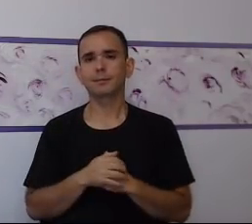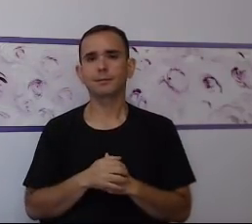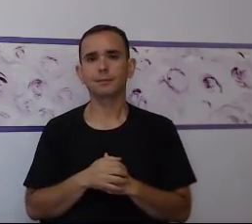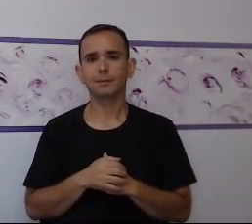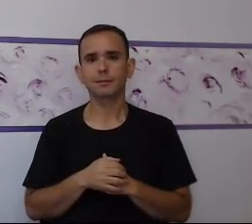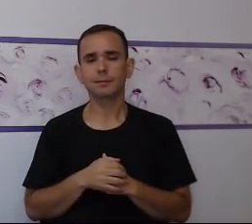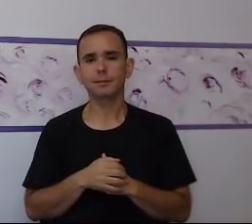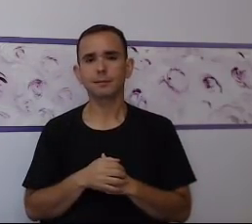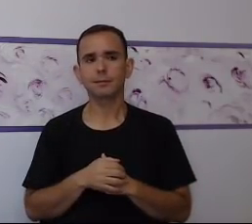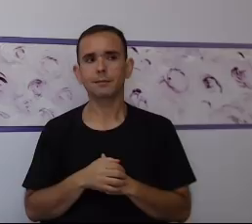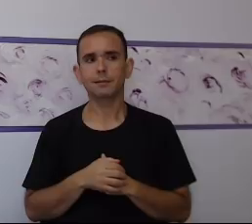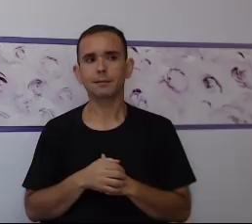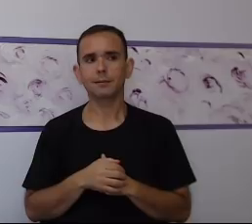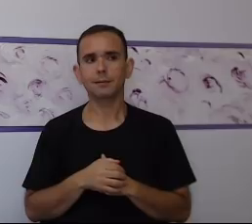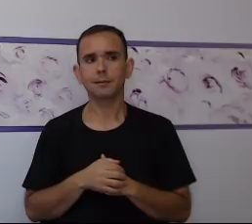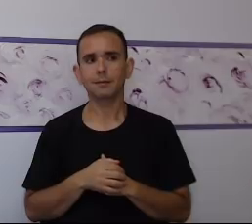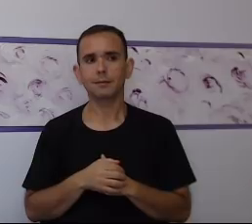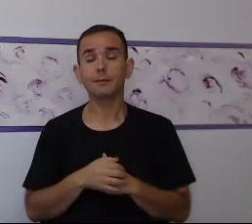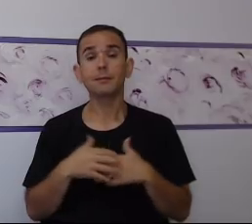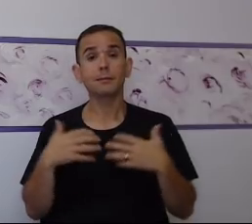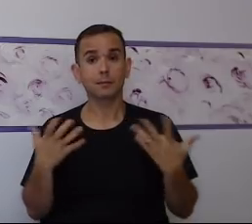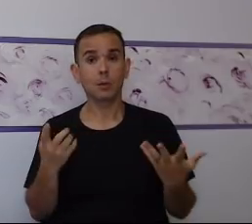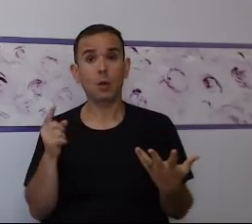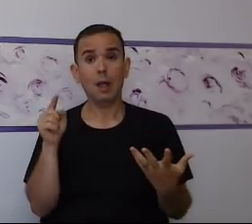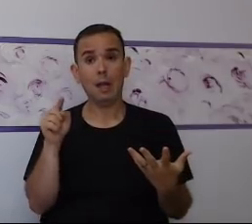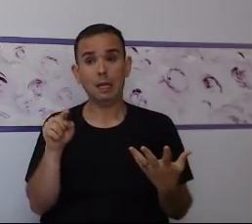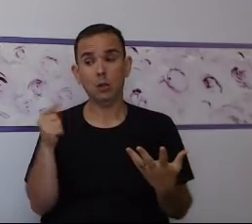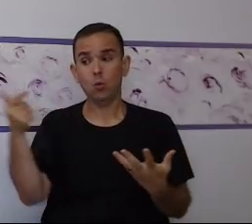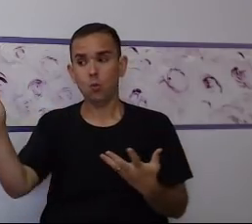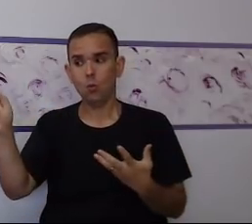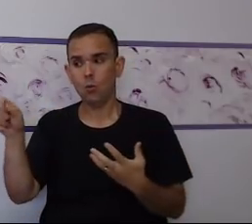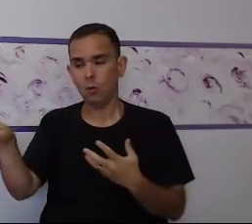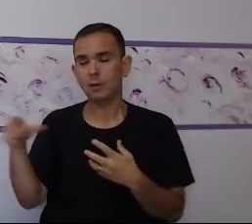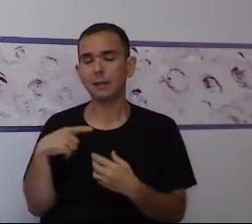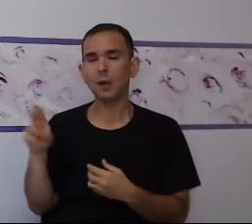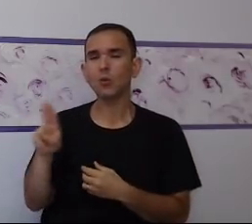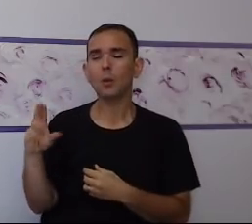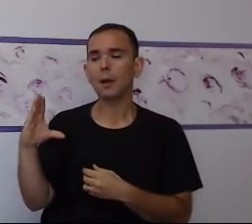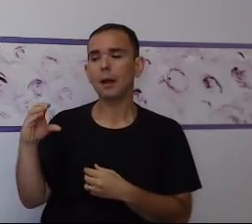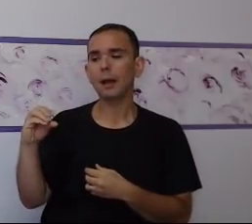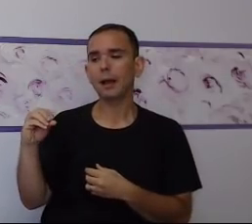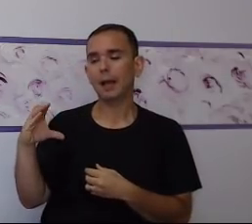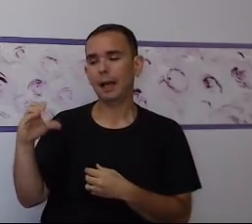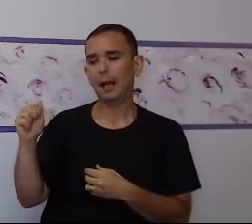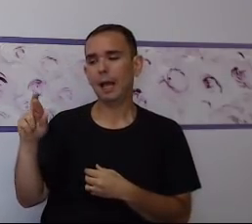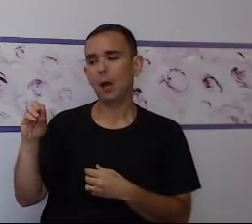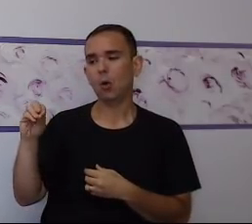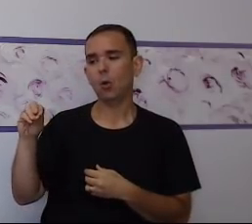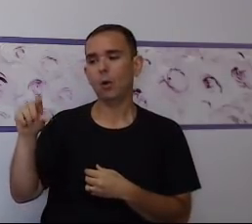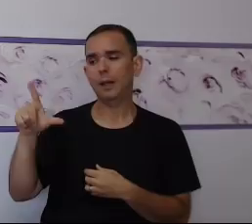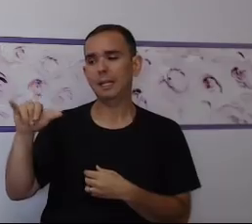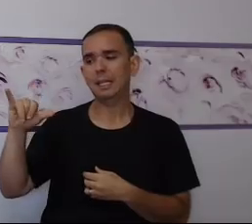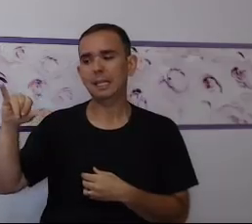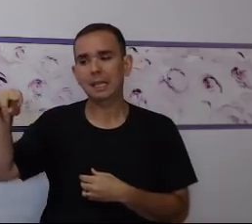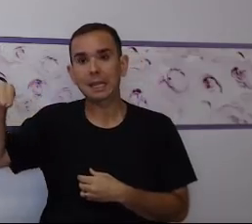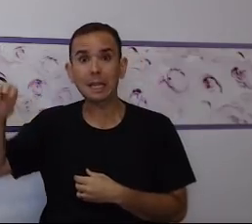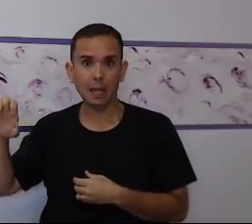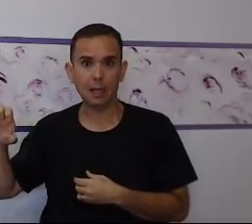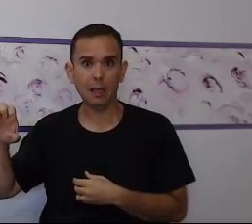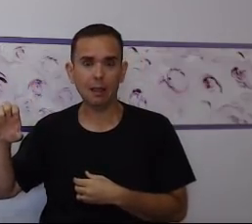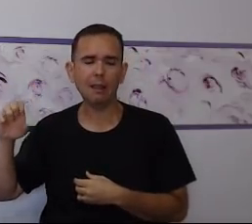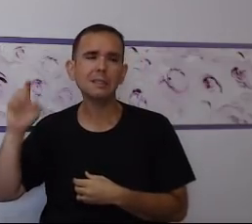sugeri que fosse montada, né? E ali, do outro lado, tá até o nome da Carol, né? Caroline. Já